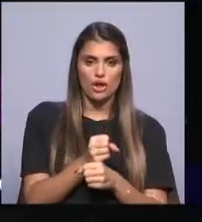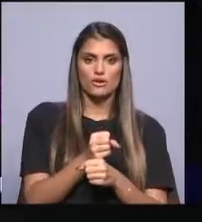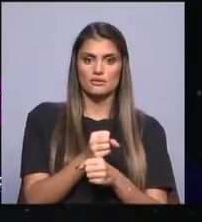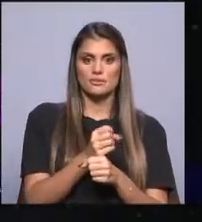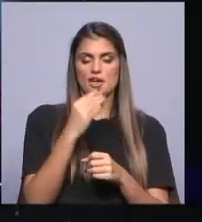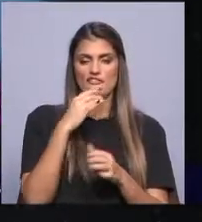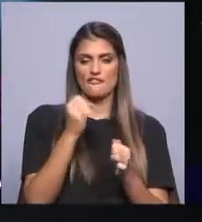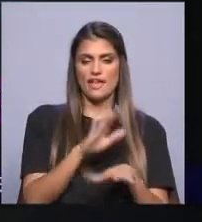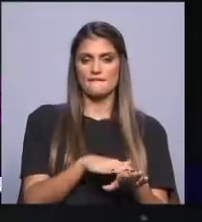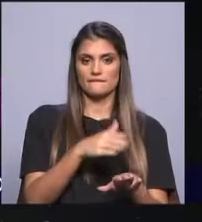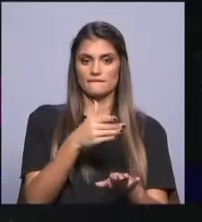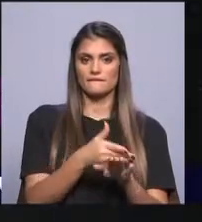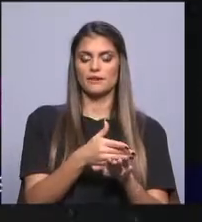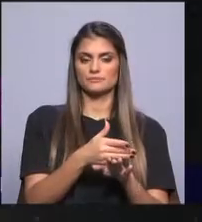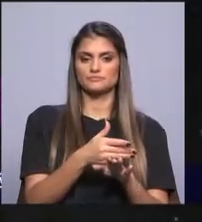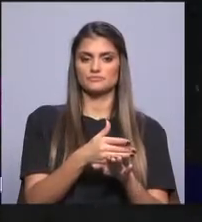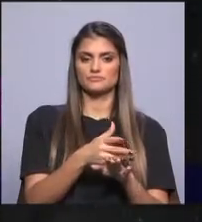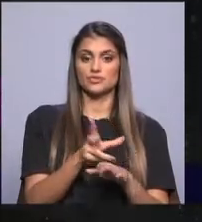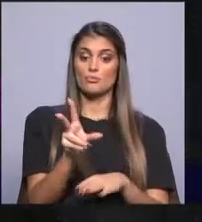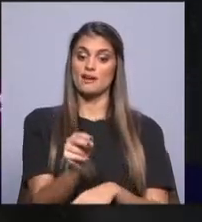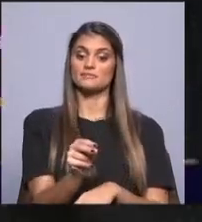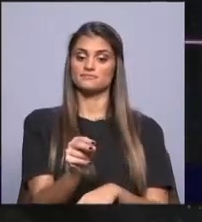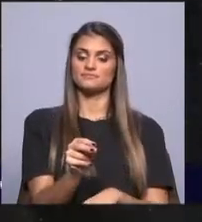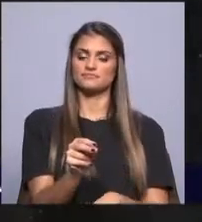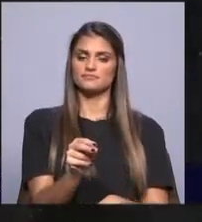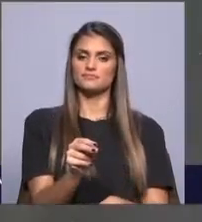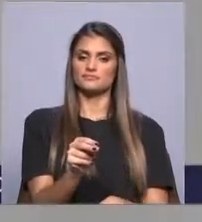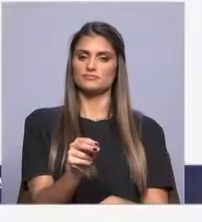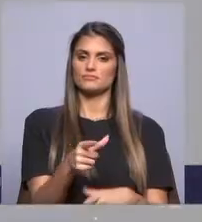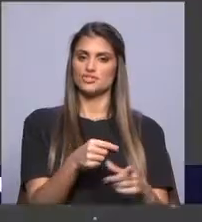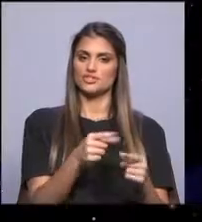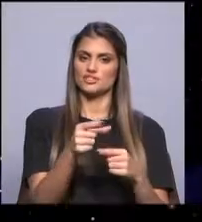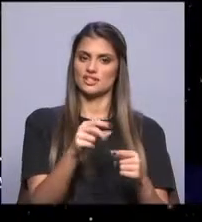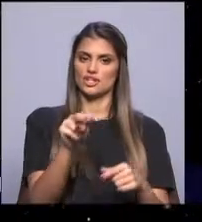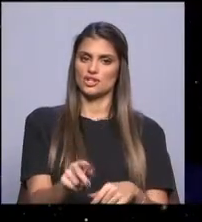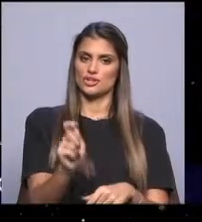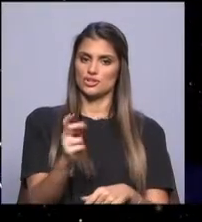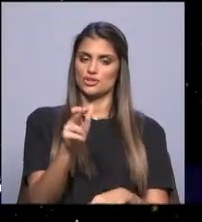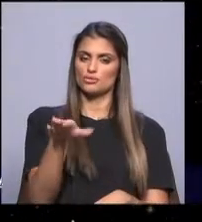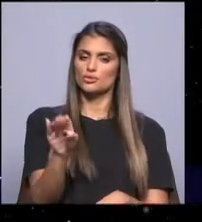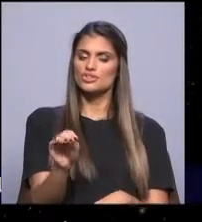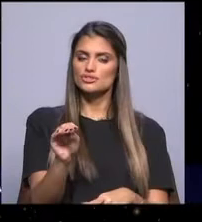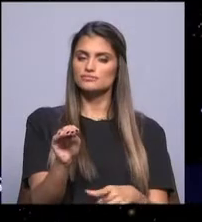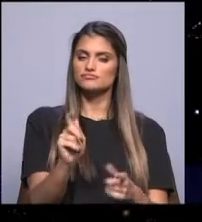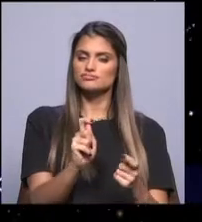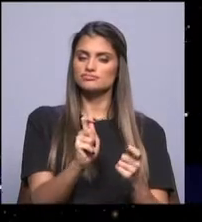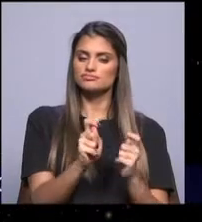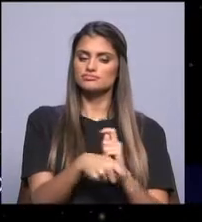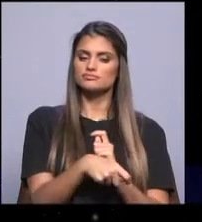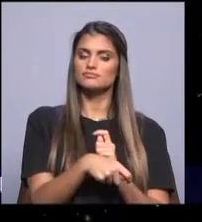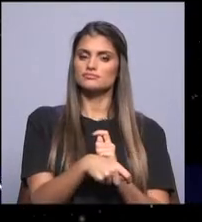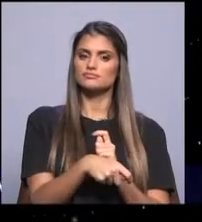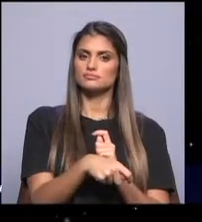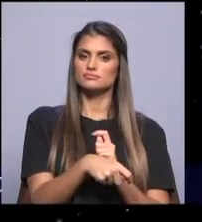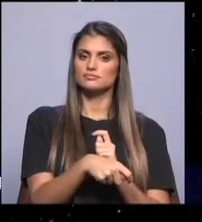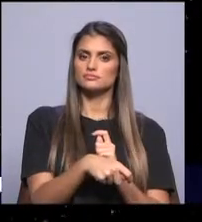fria, e o seu companheiro é uma estrela de neutrões que também se está a transformar naquilo que chamam um pulsar